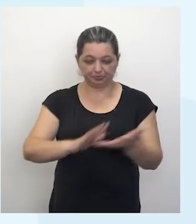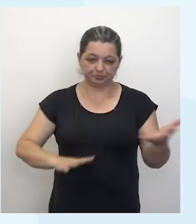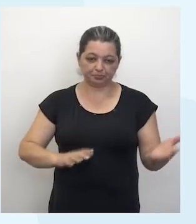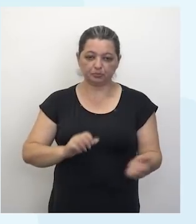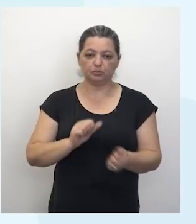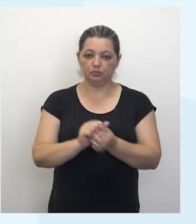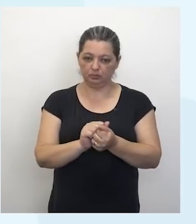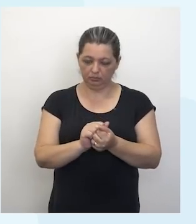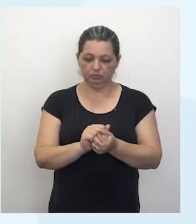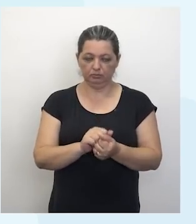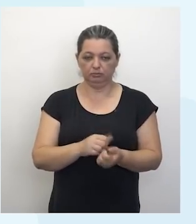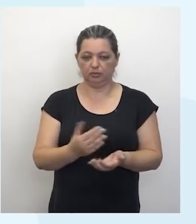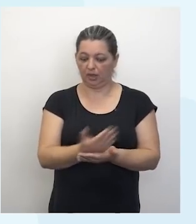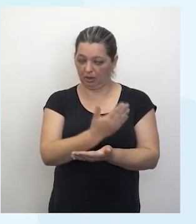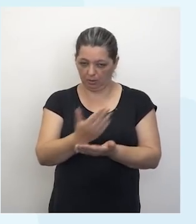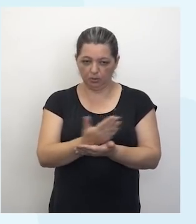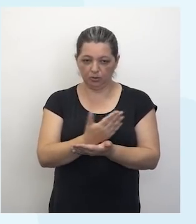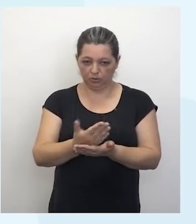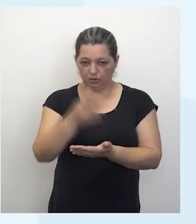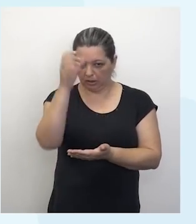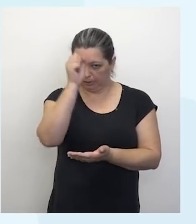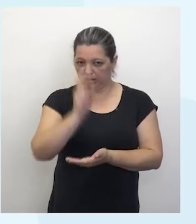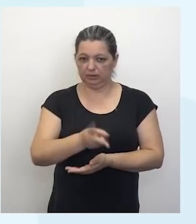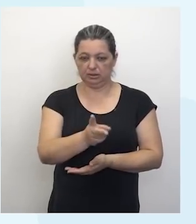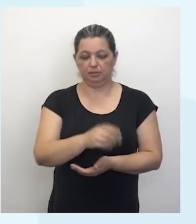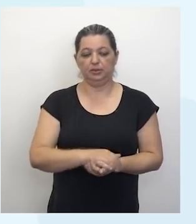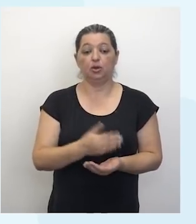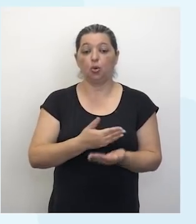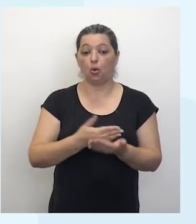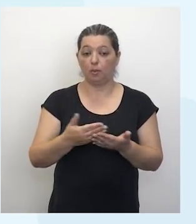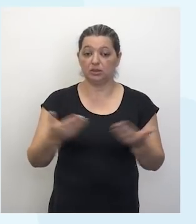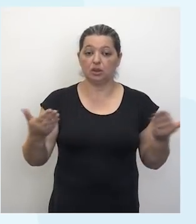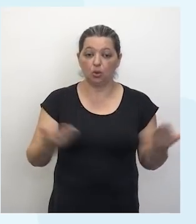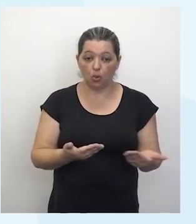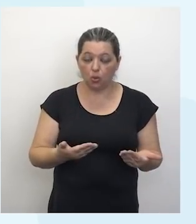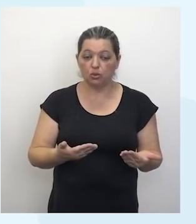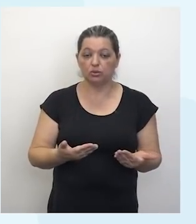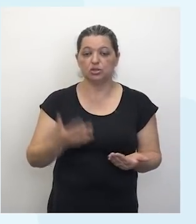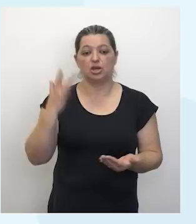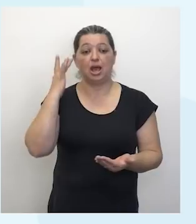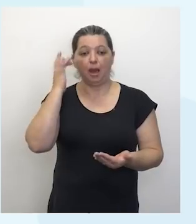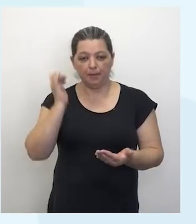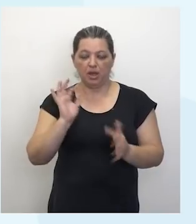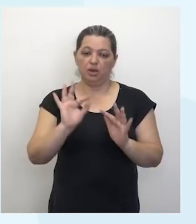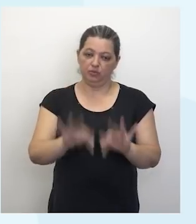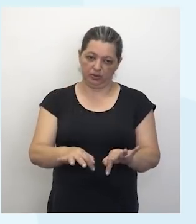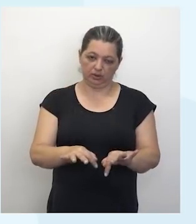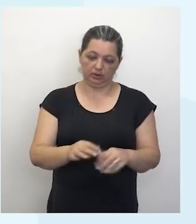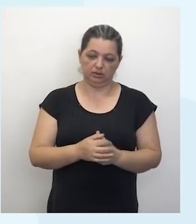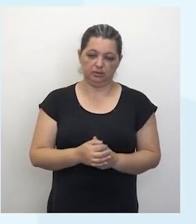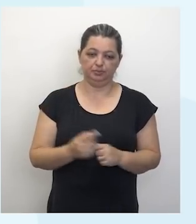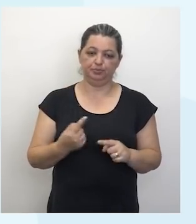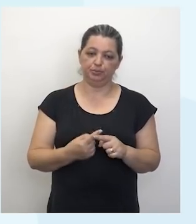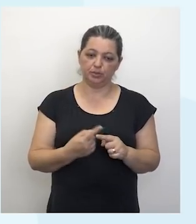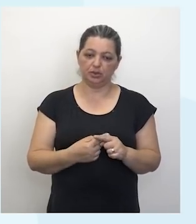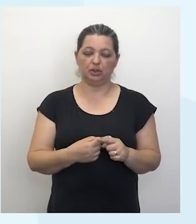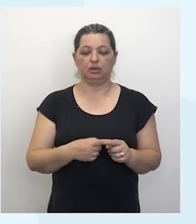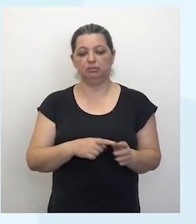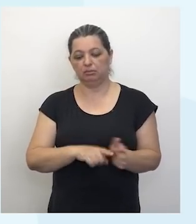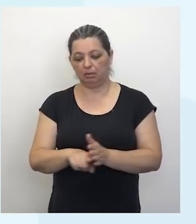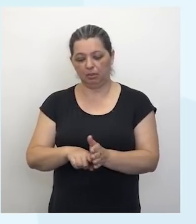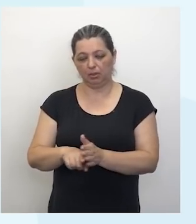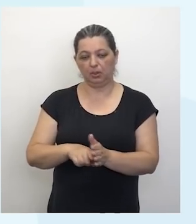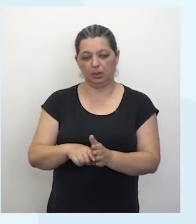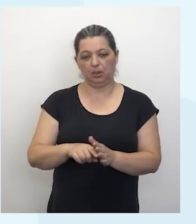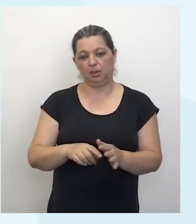Aprender Sempre. Nós vamos começar hoje e nós vamos terminar amanhã, tá? Porque é uma atividade de investigação um pouquinho longa. E a gente vai